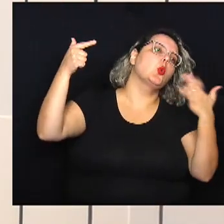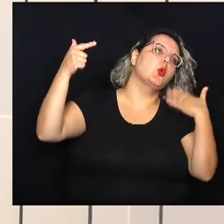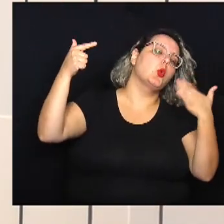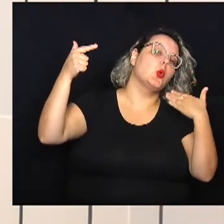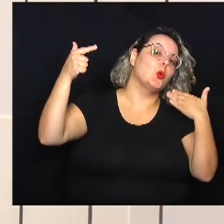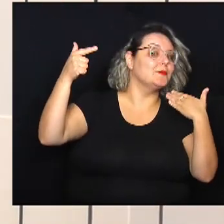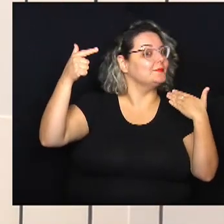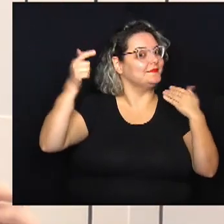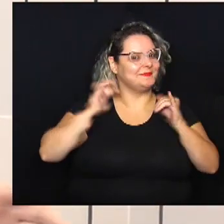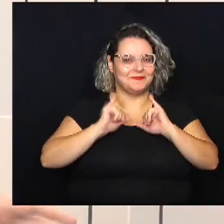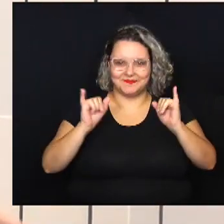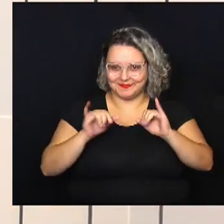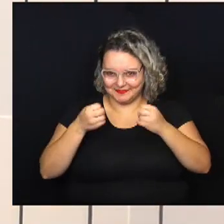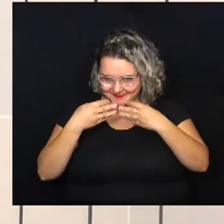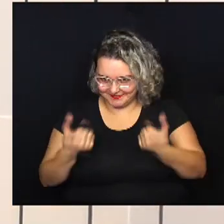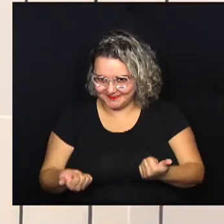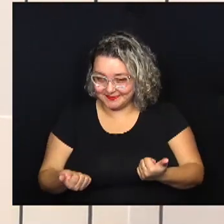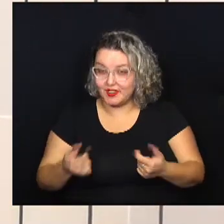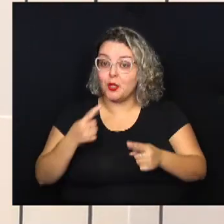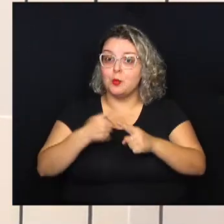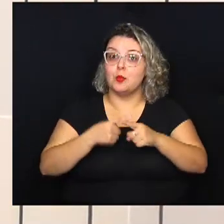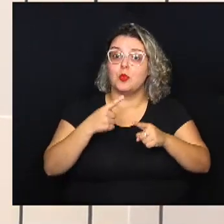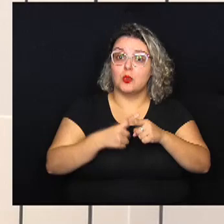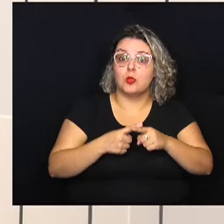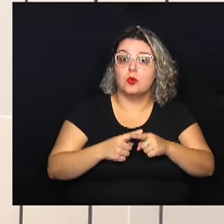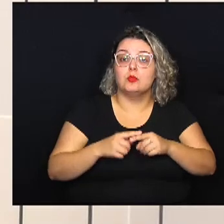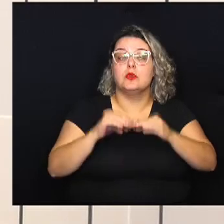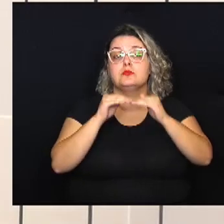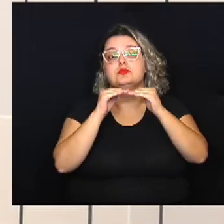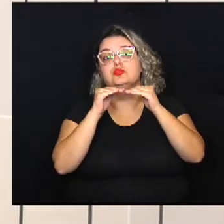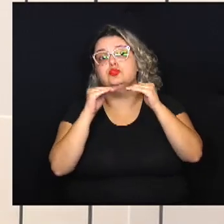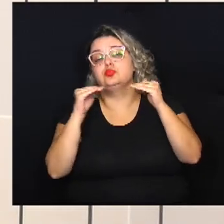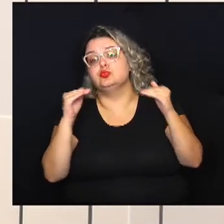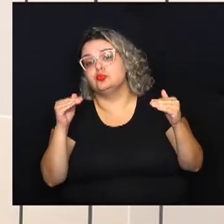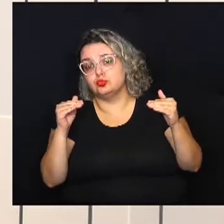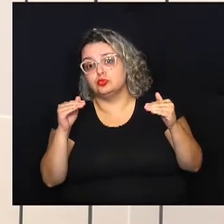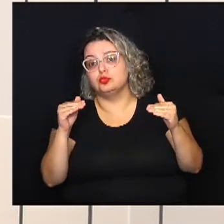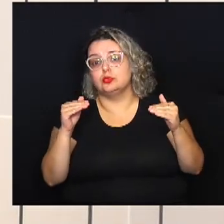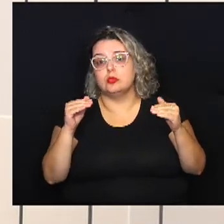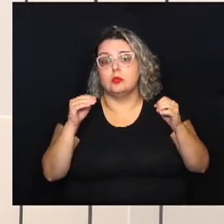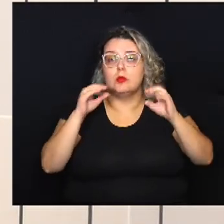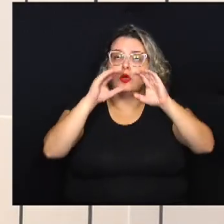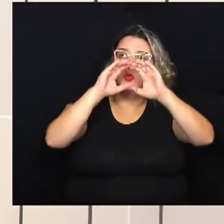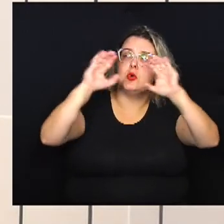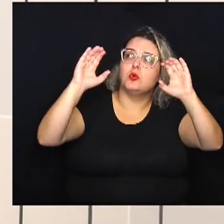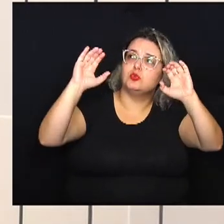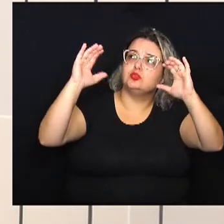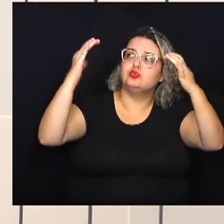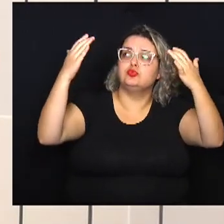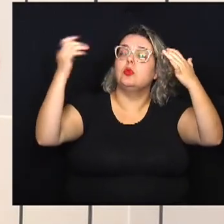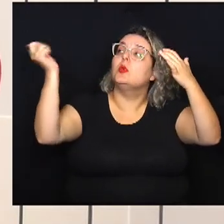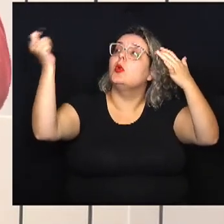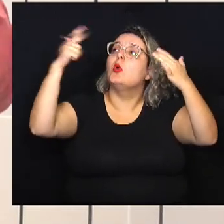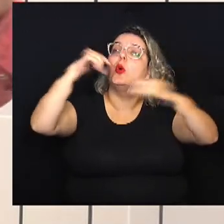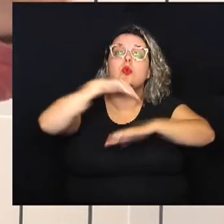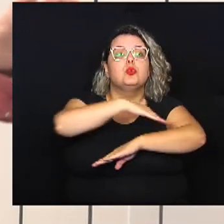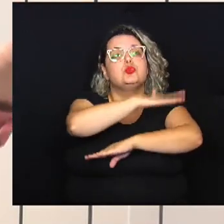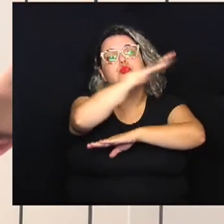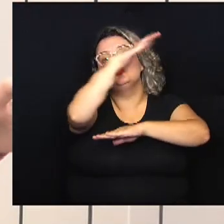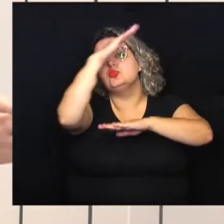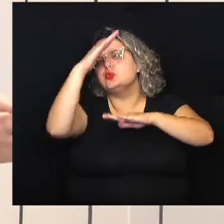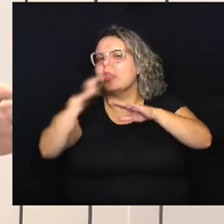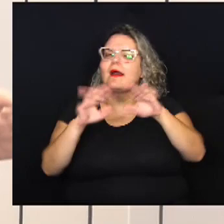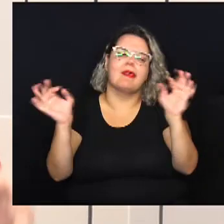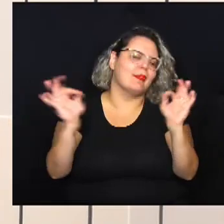notícia é boa, viu? Porque o tempo ele continua estável, com o tempo aberto, sol durante todo o dia, nada